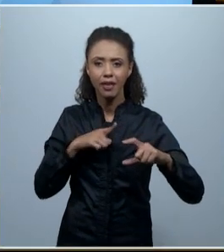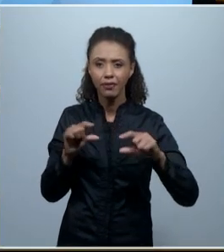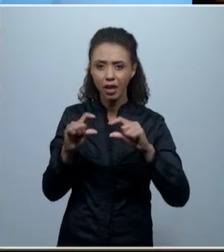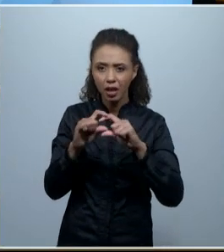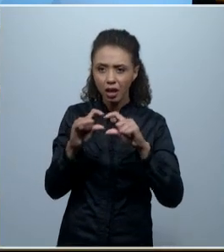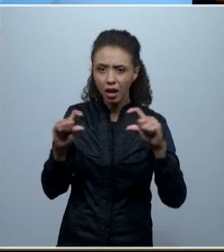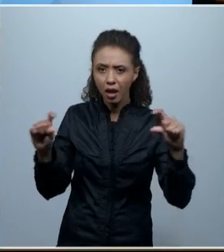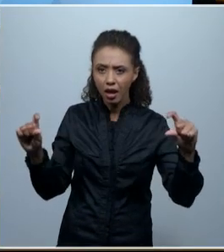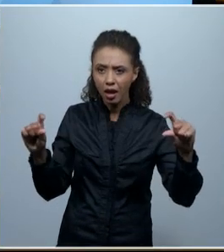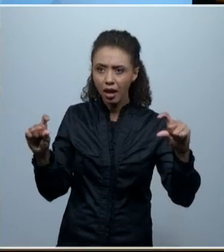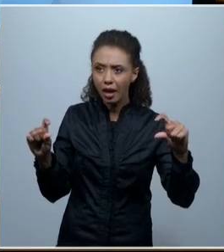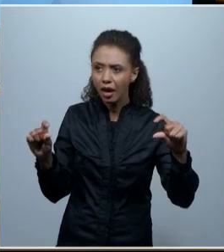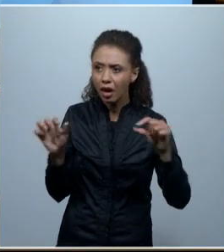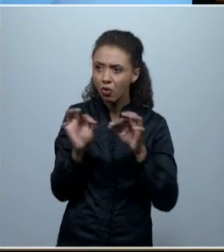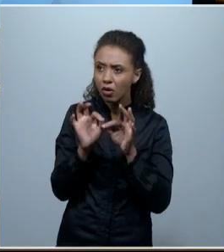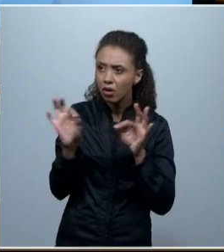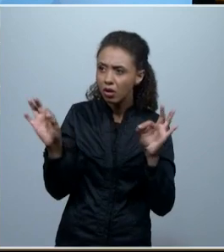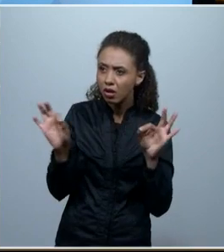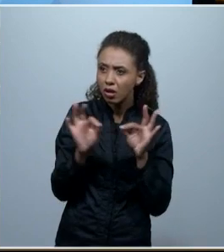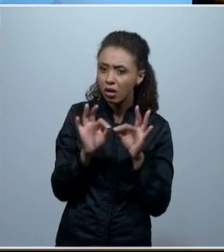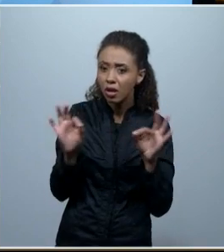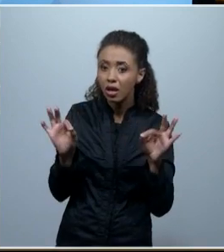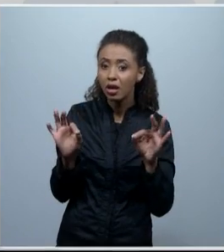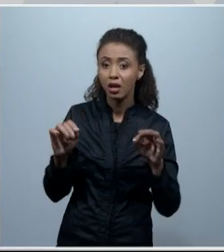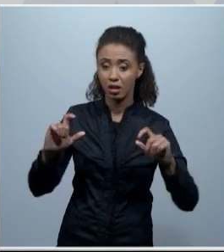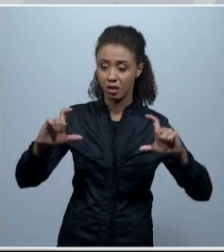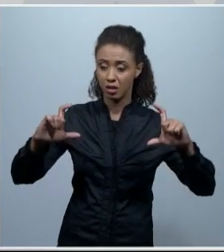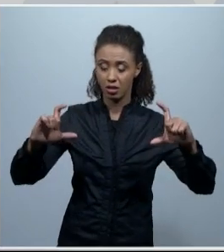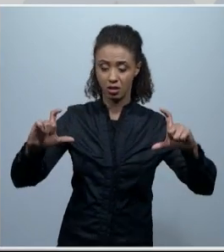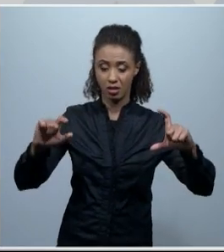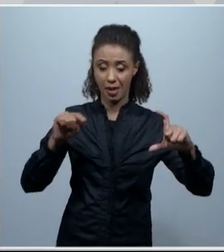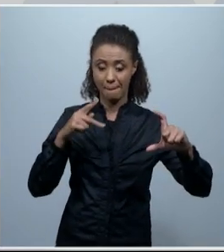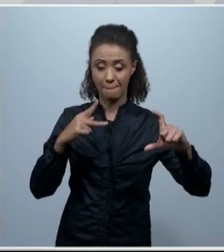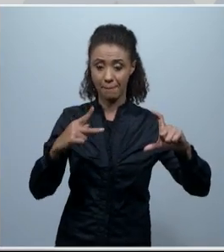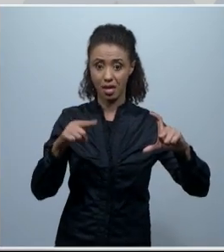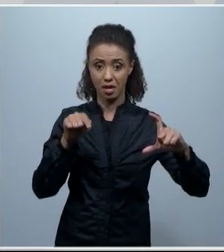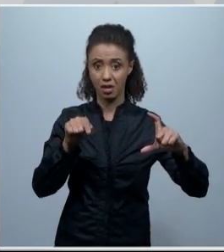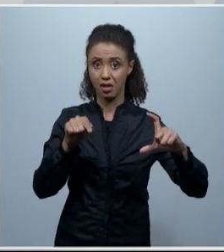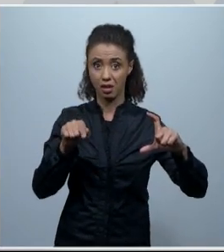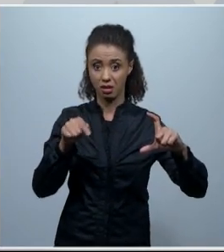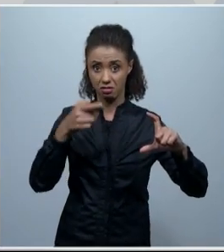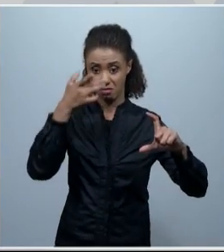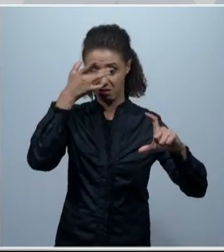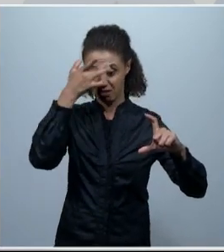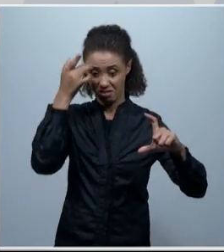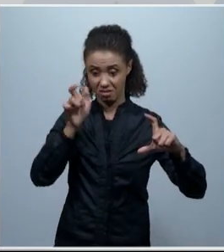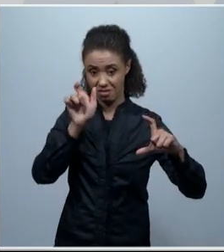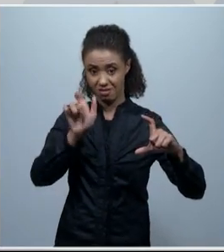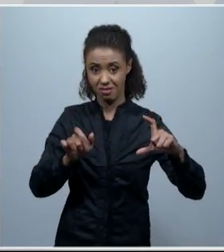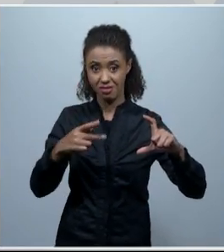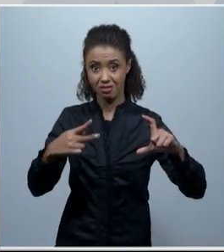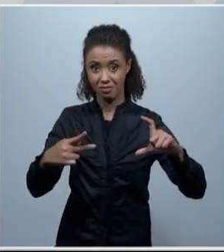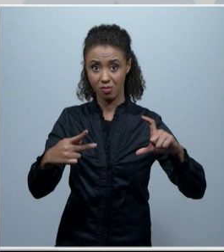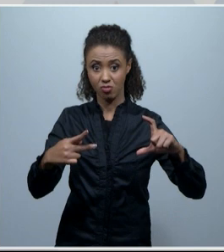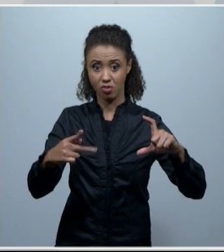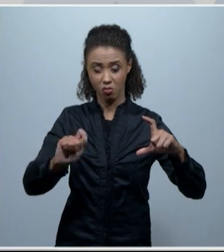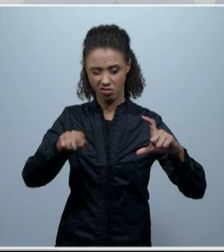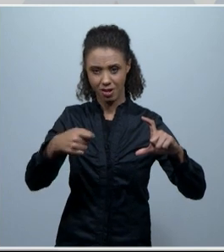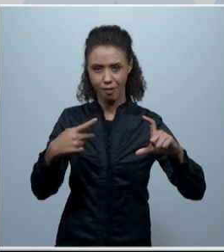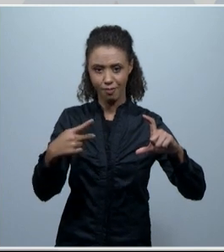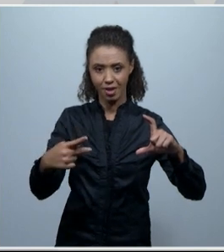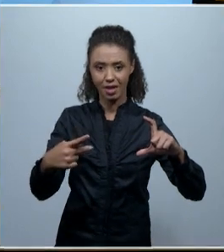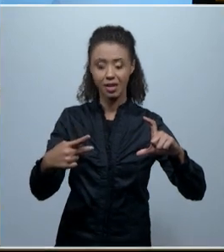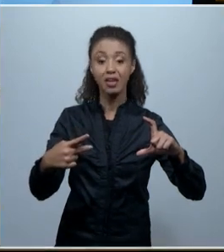essa pessoa não enxerga estes pontos que estão nas conferências porque eles estão numa distância infinita dela isso vira um